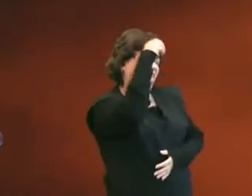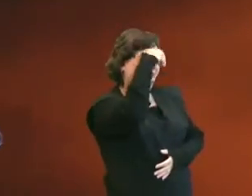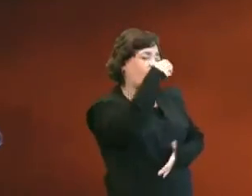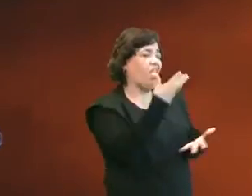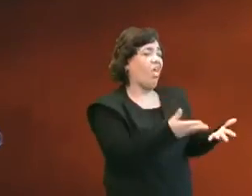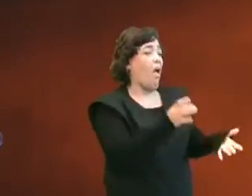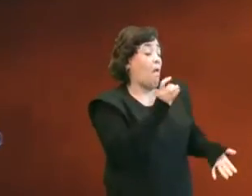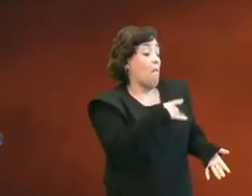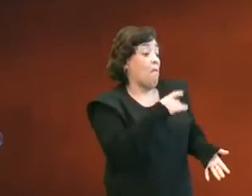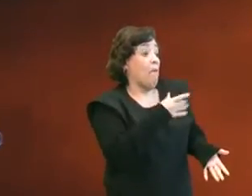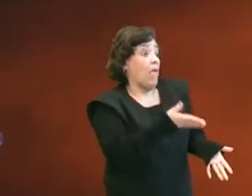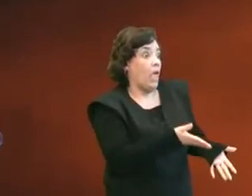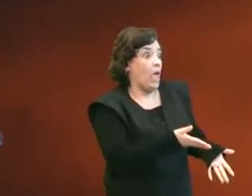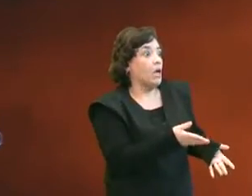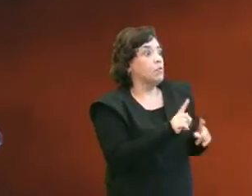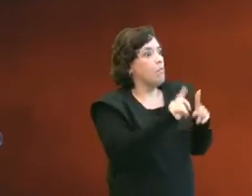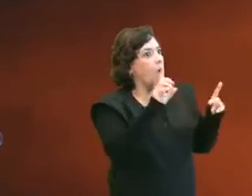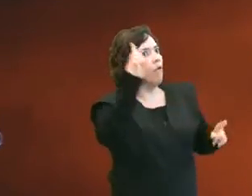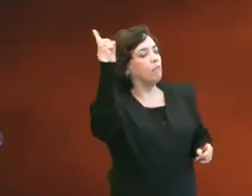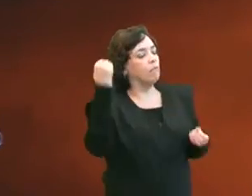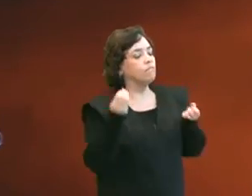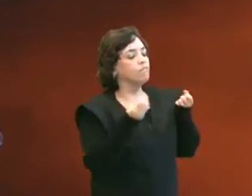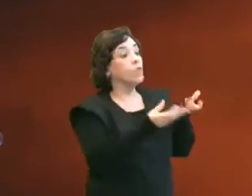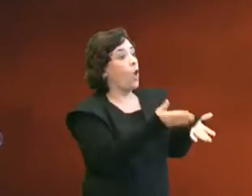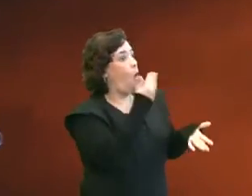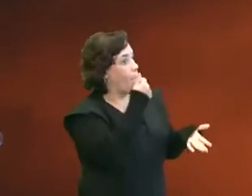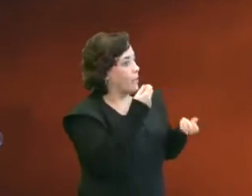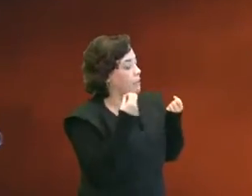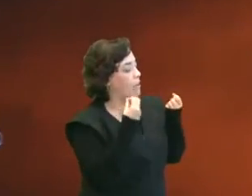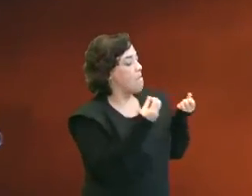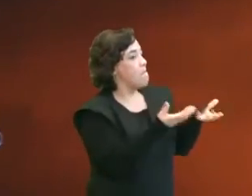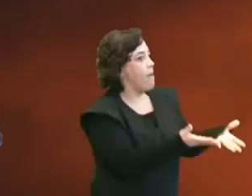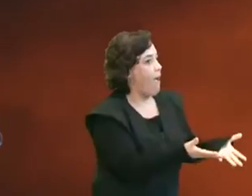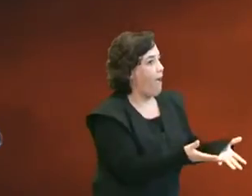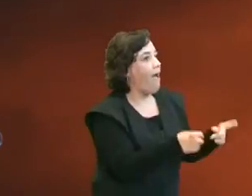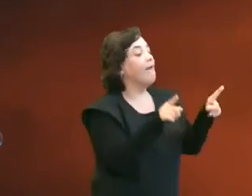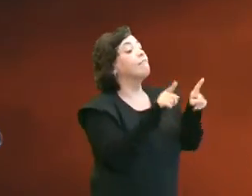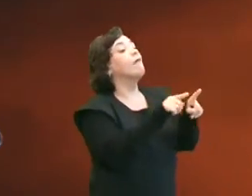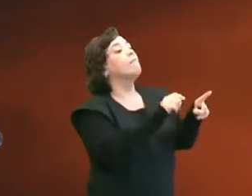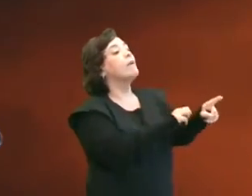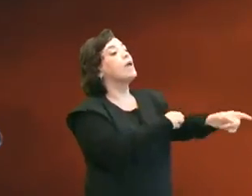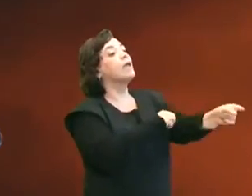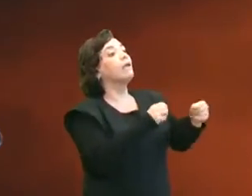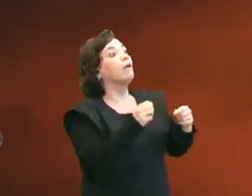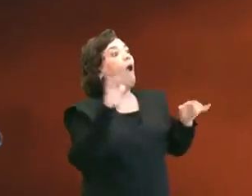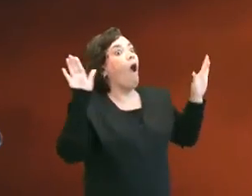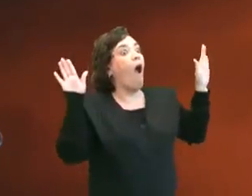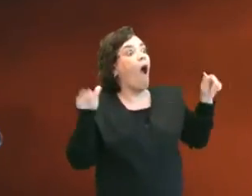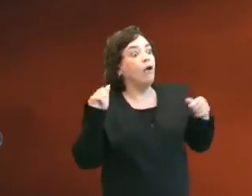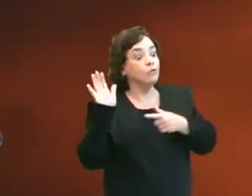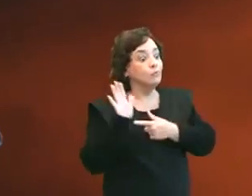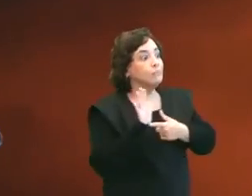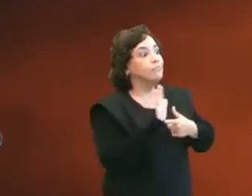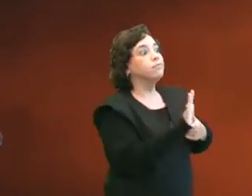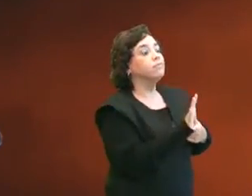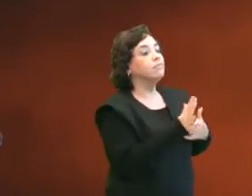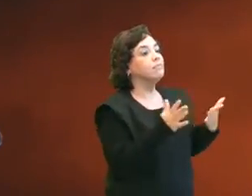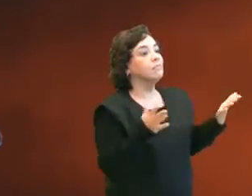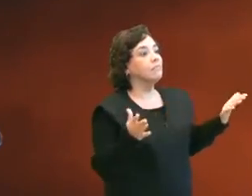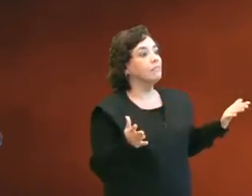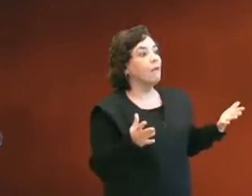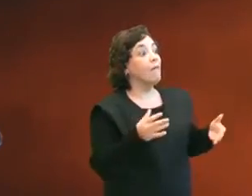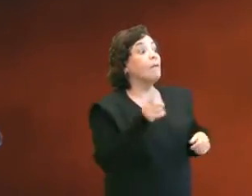um suprimento espiritual para resistir uma prova difícil.